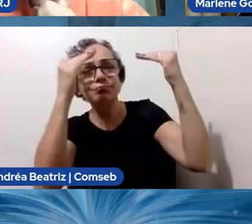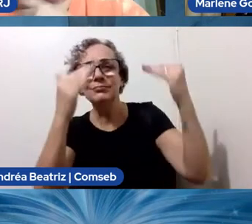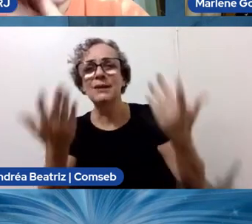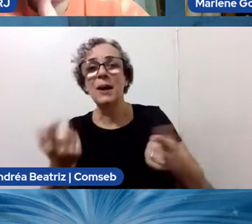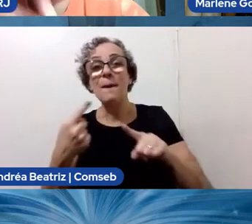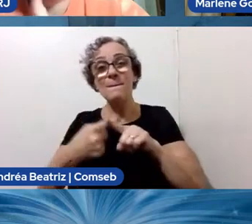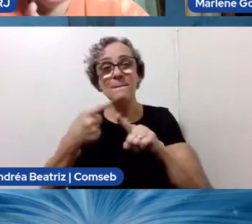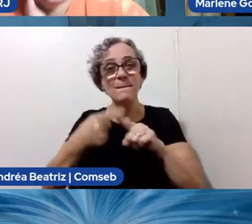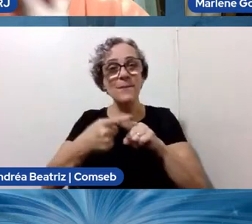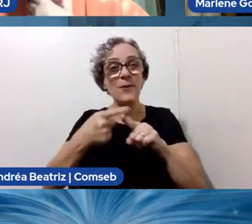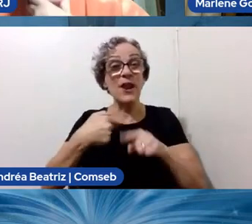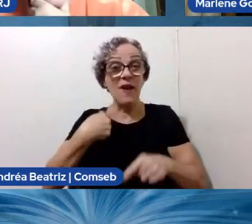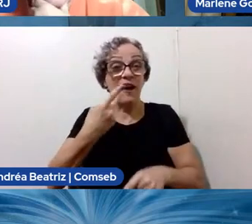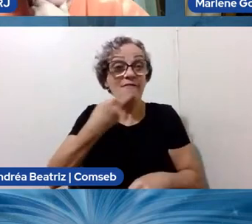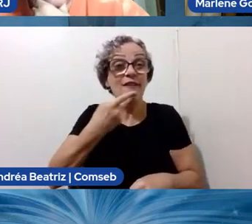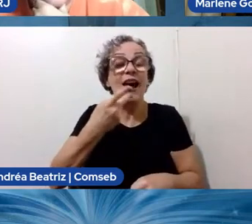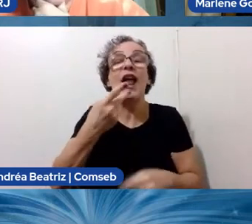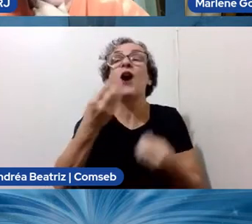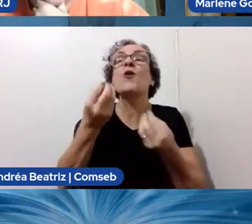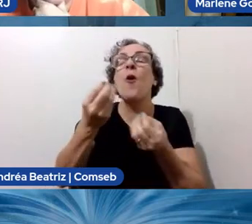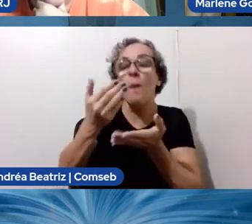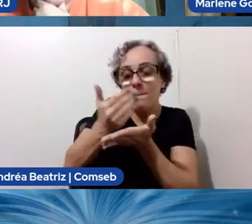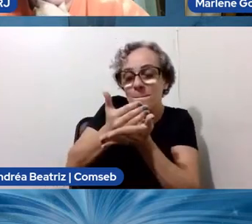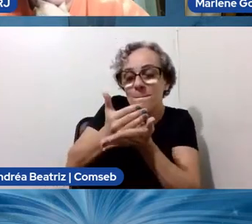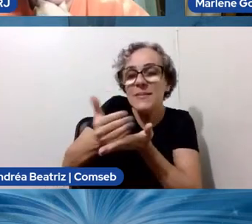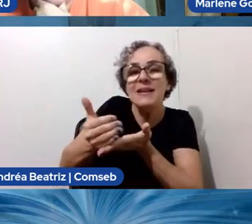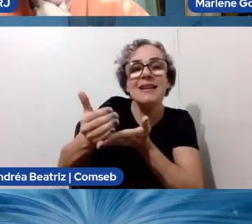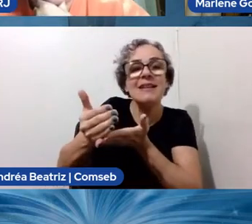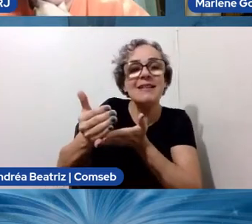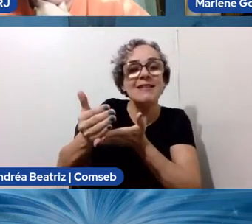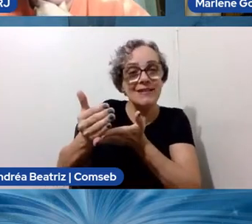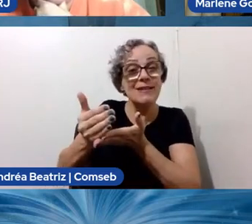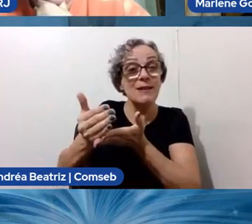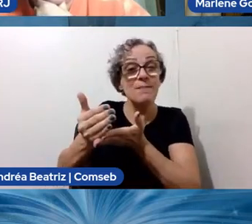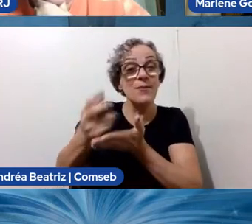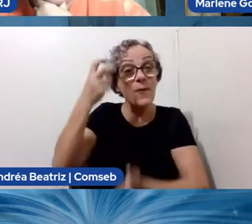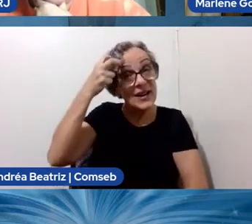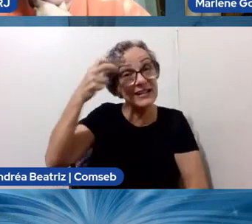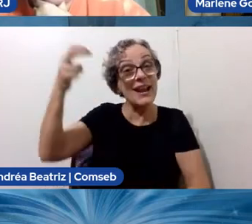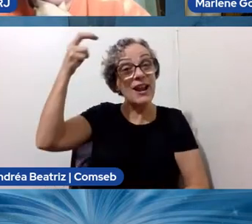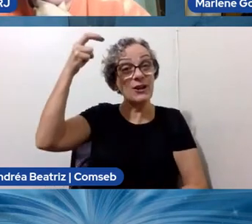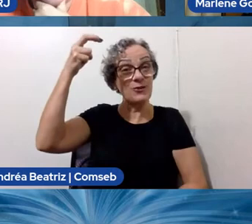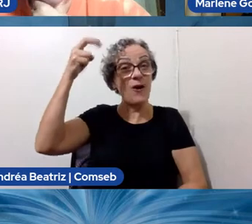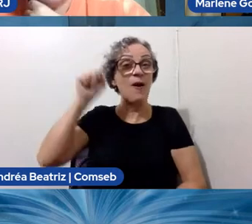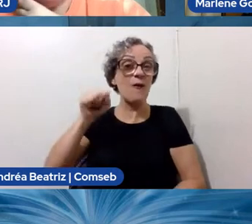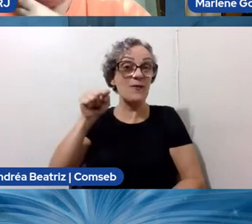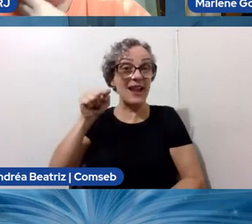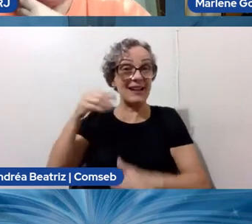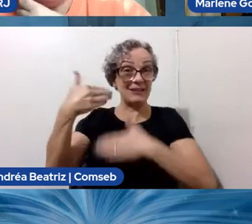questão do princípio espiritual nessa interferência. Foi muito interessante. Ótimo, vamos lá.